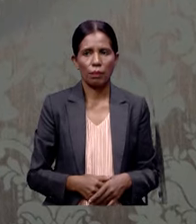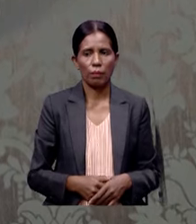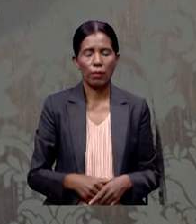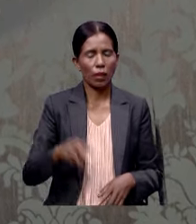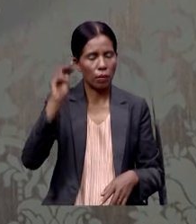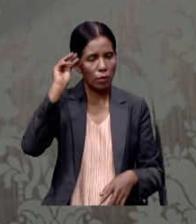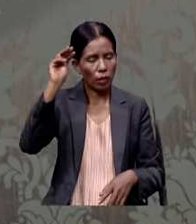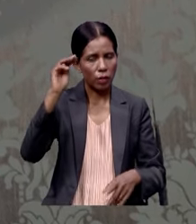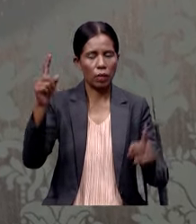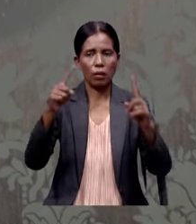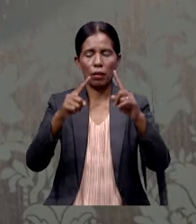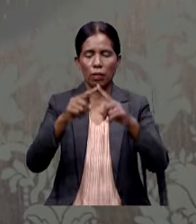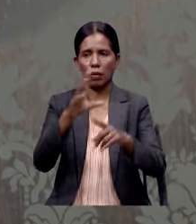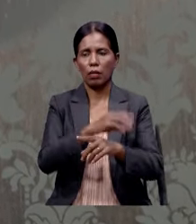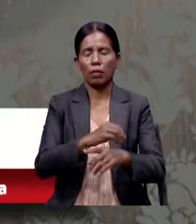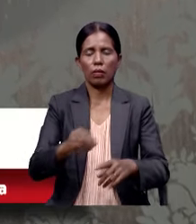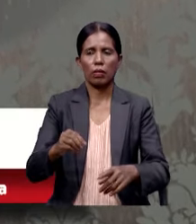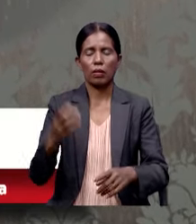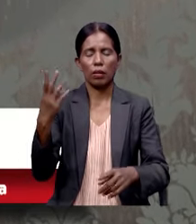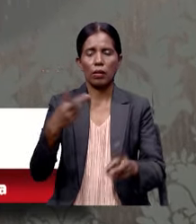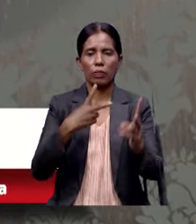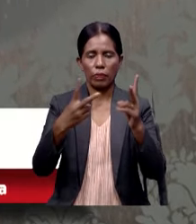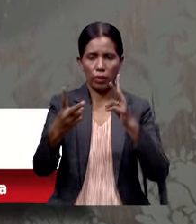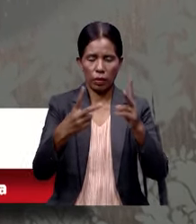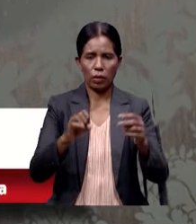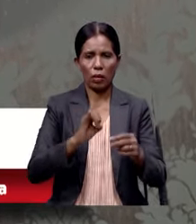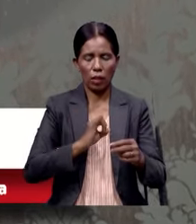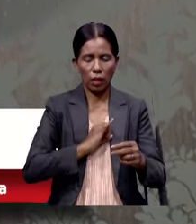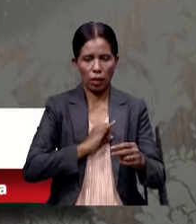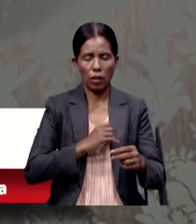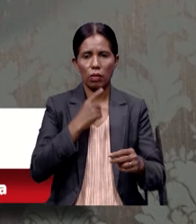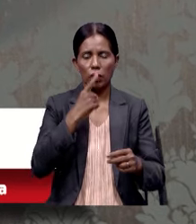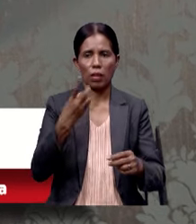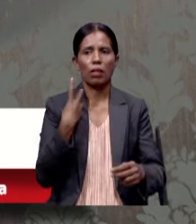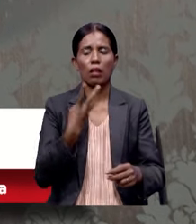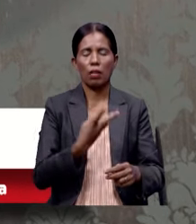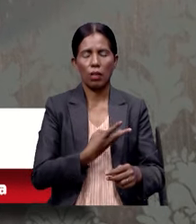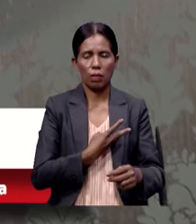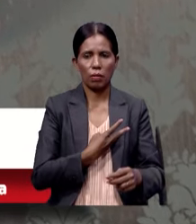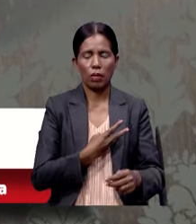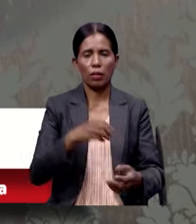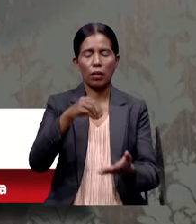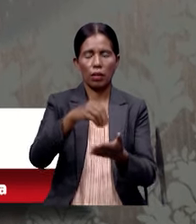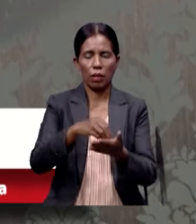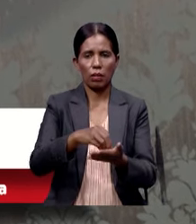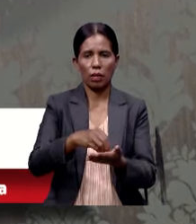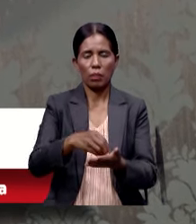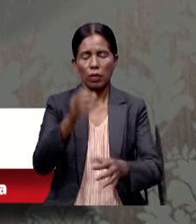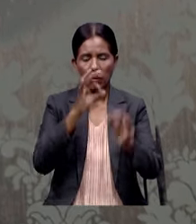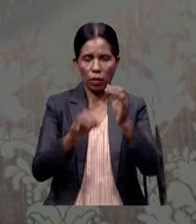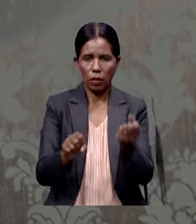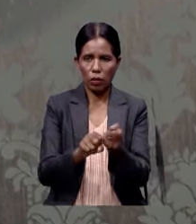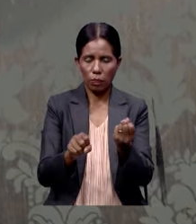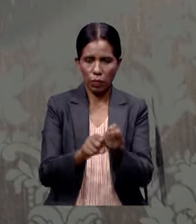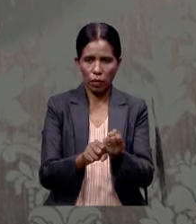Ministério Bahia Componente Naval e a visita né, a reitera a minha assurance que a minha garante a minha apoio